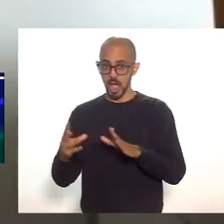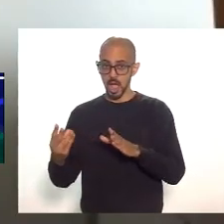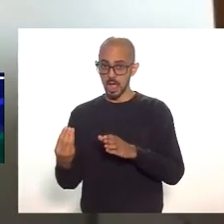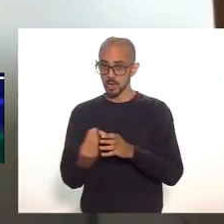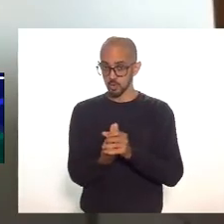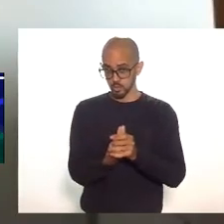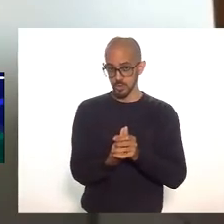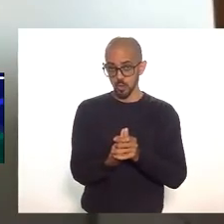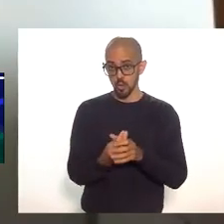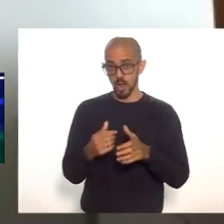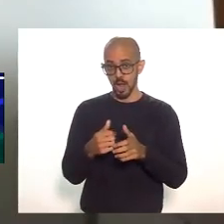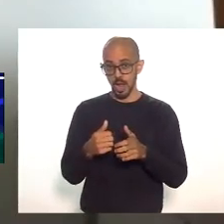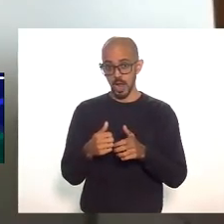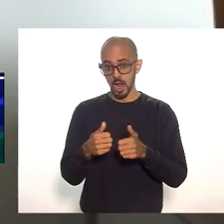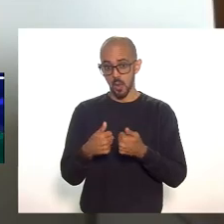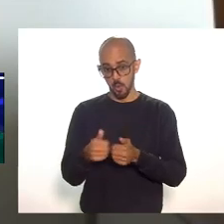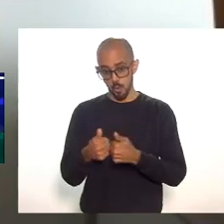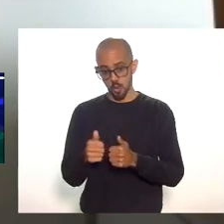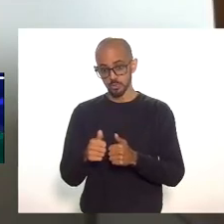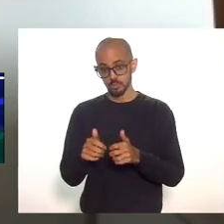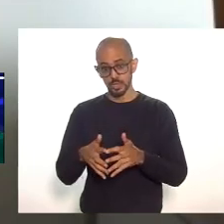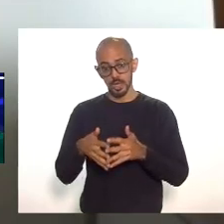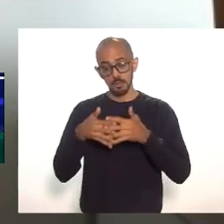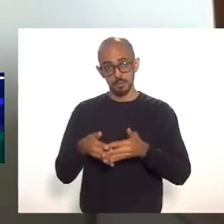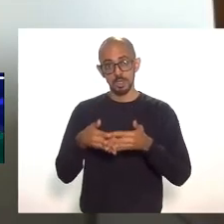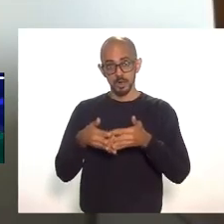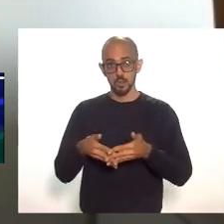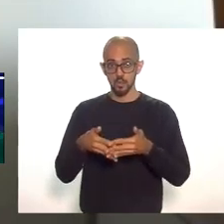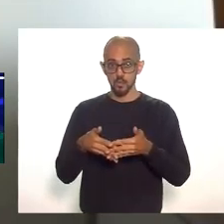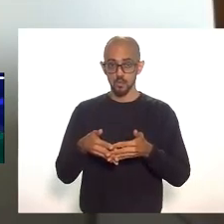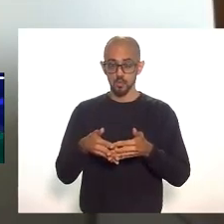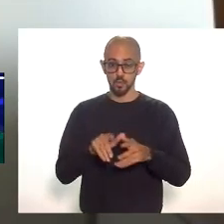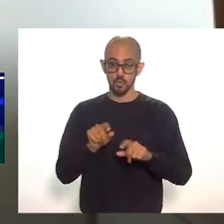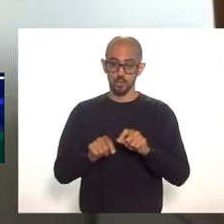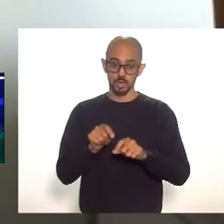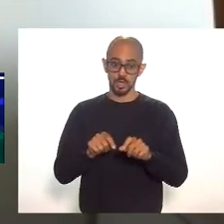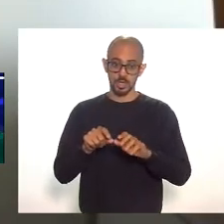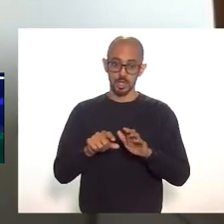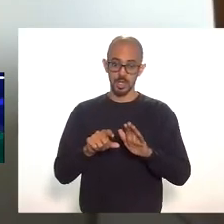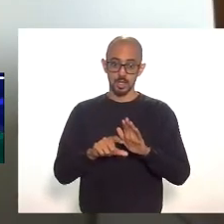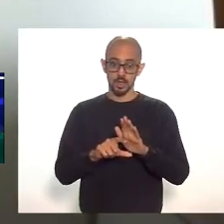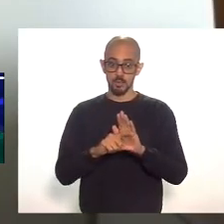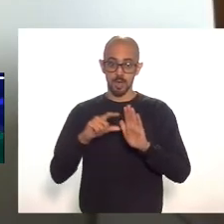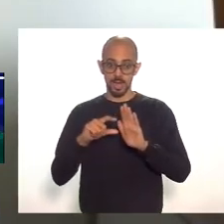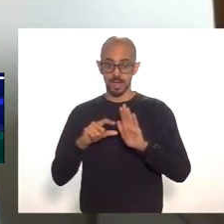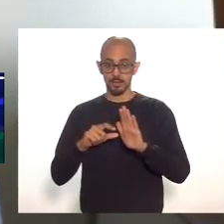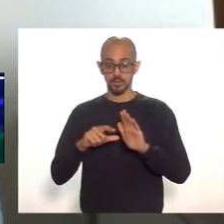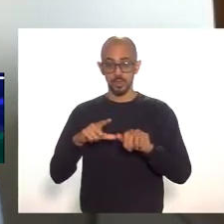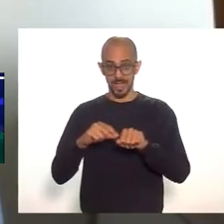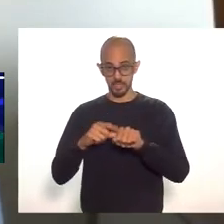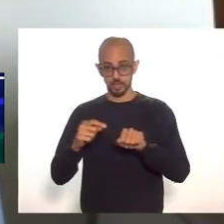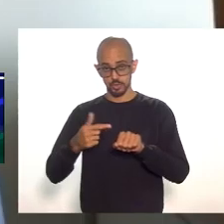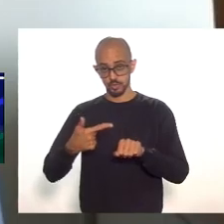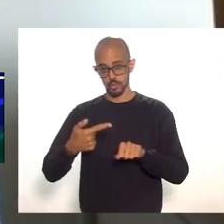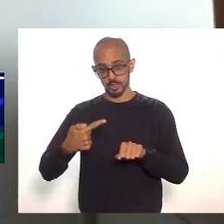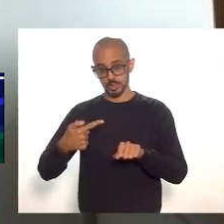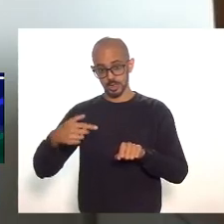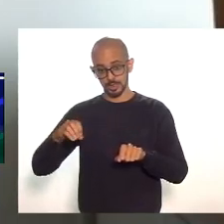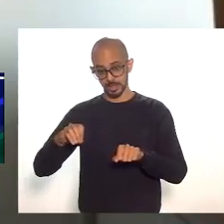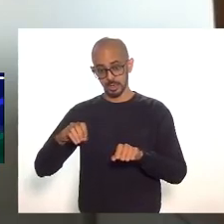e ônibus, a leitura do parágrafo 2º 270 seria factível, porque ele não citou nenhum